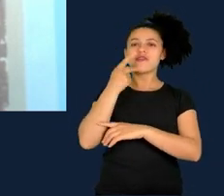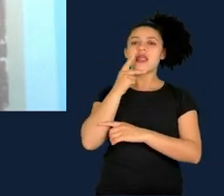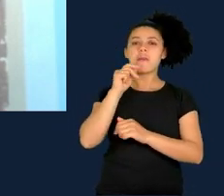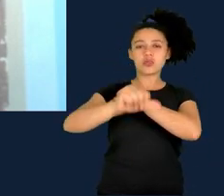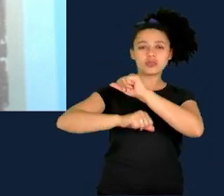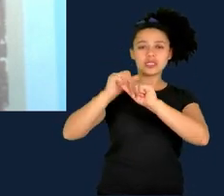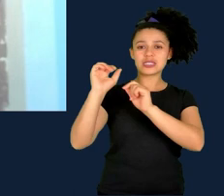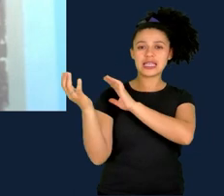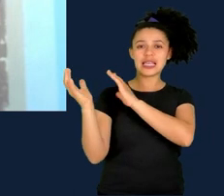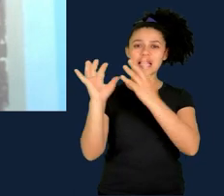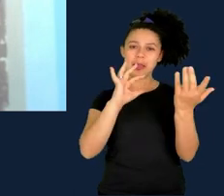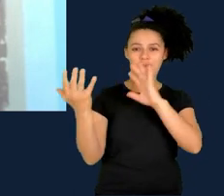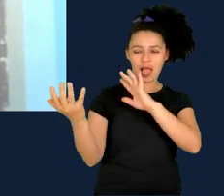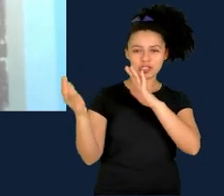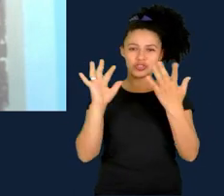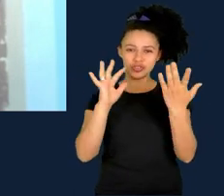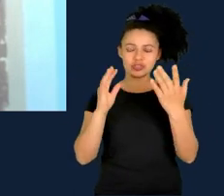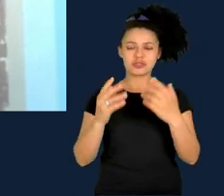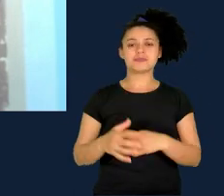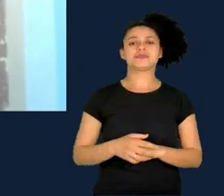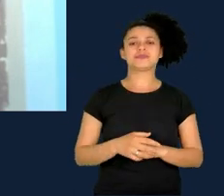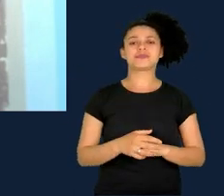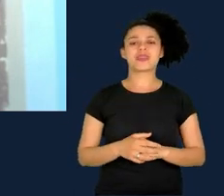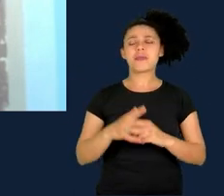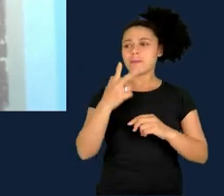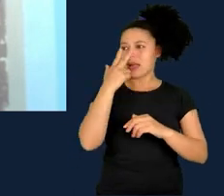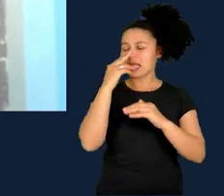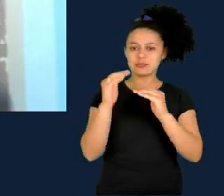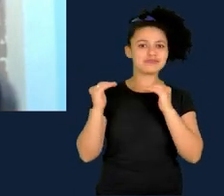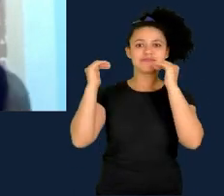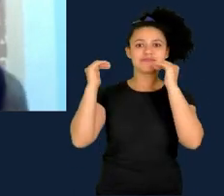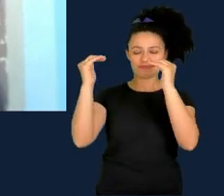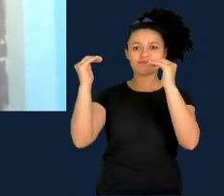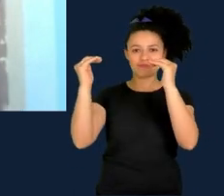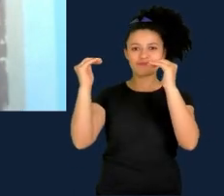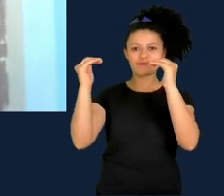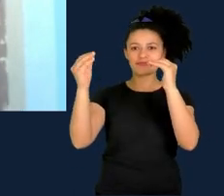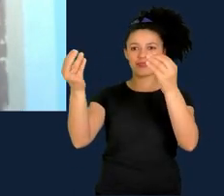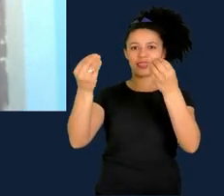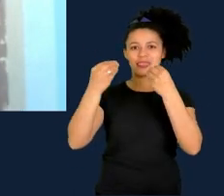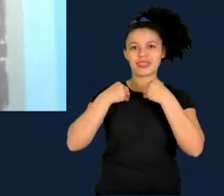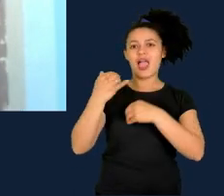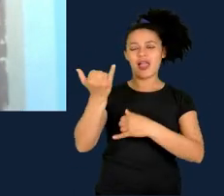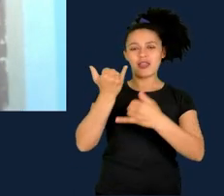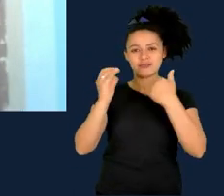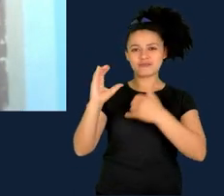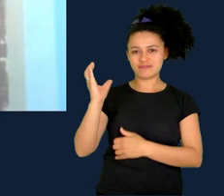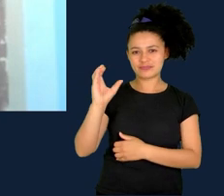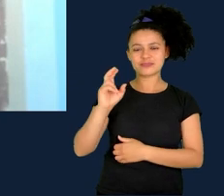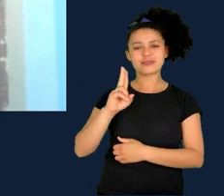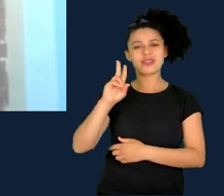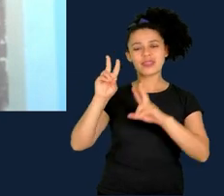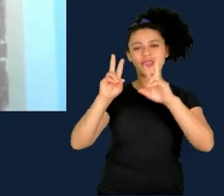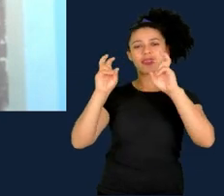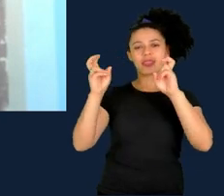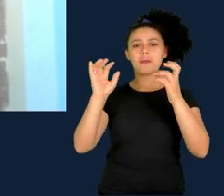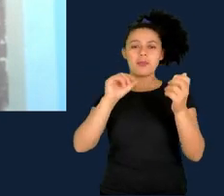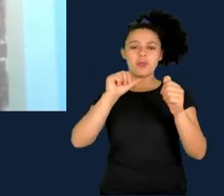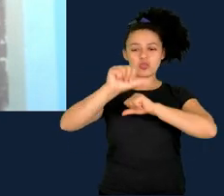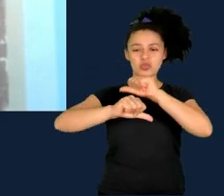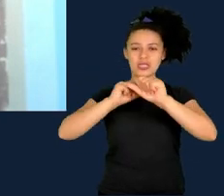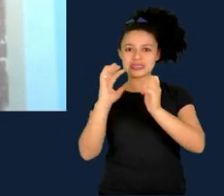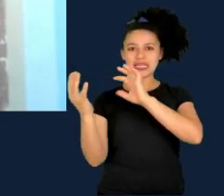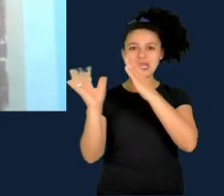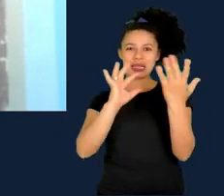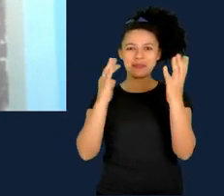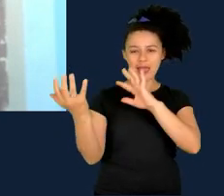órgão científico supremo que nos valida a informação científica sobre a mudança climática, usa mudança climática. A mudança